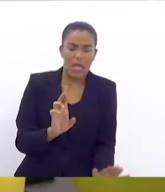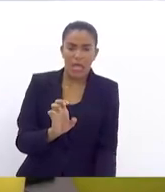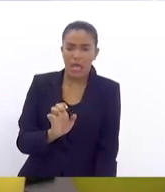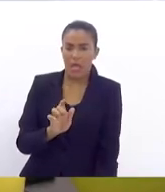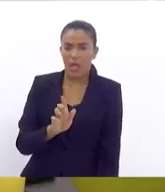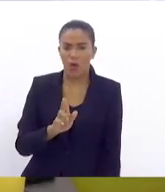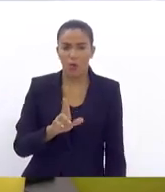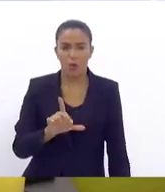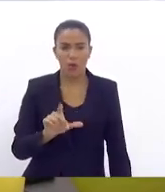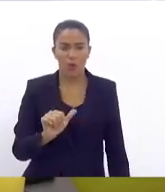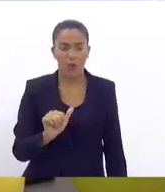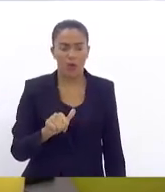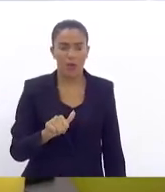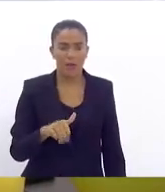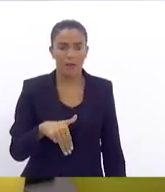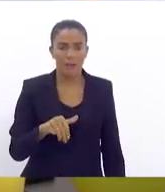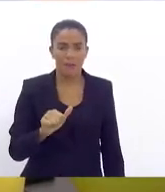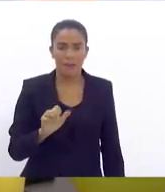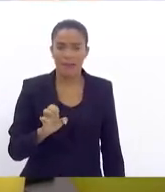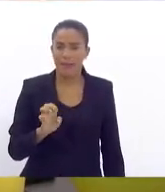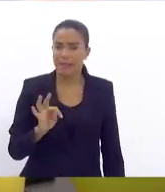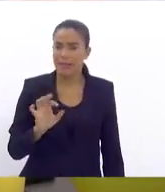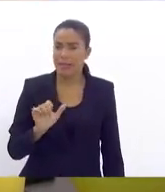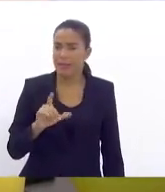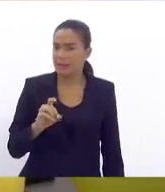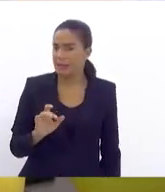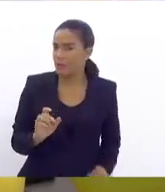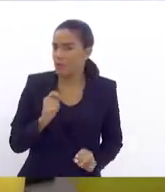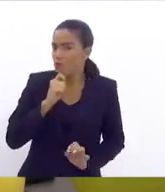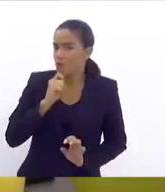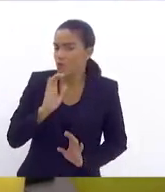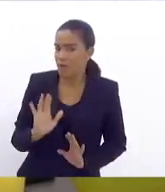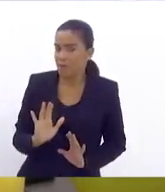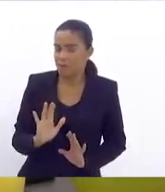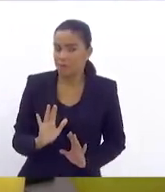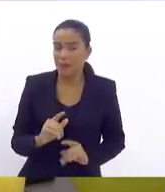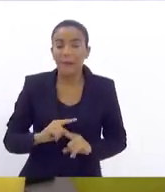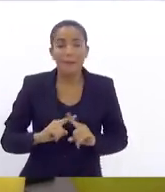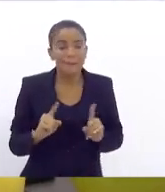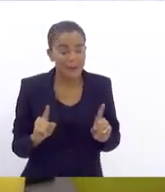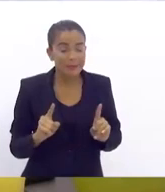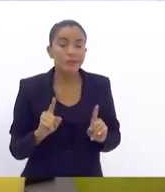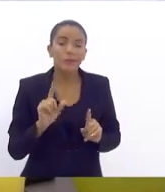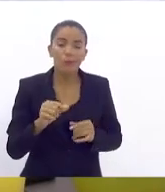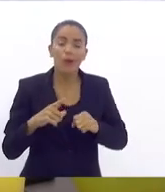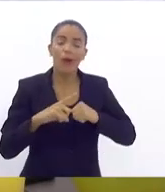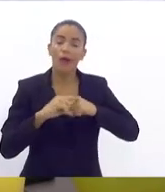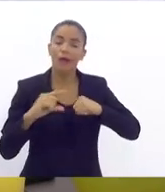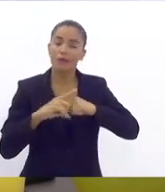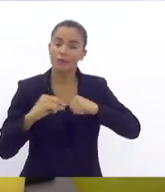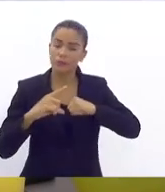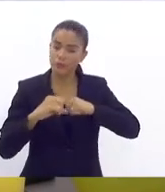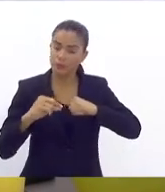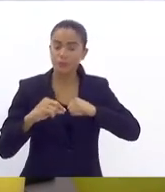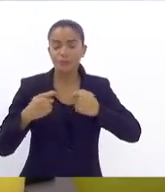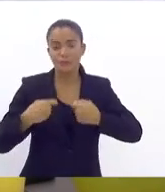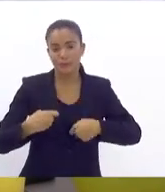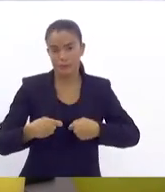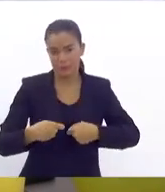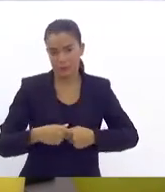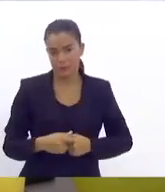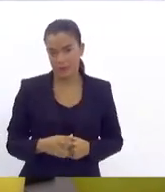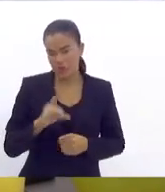valendo. Quando, na verdade, 90% da lei era auto-aplicável e apenas um artigo carecia disso.